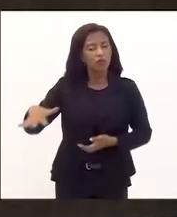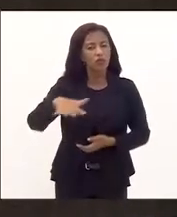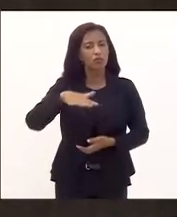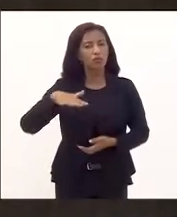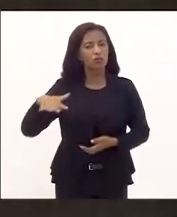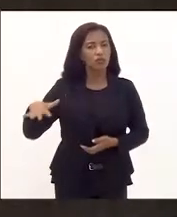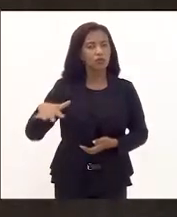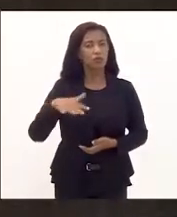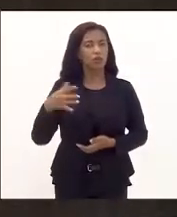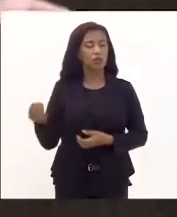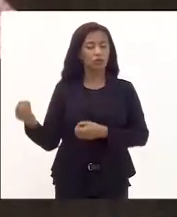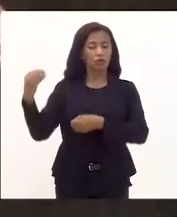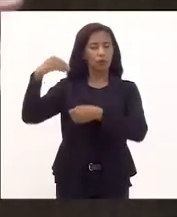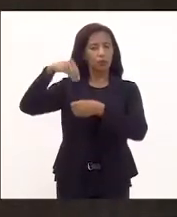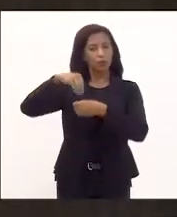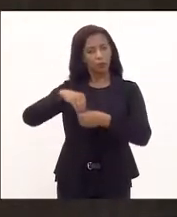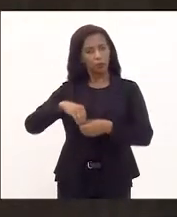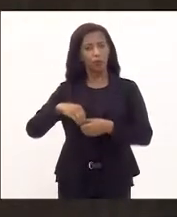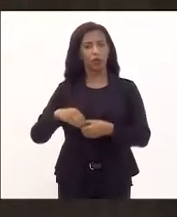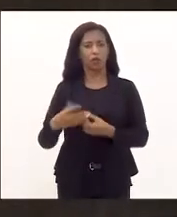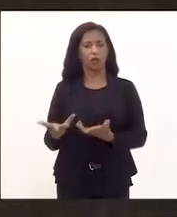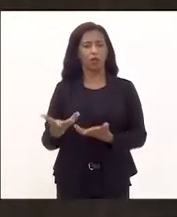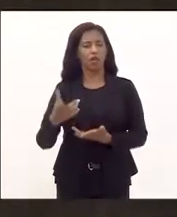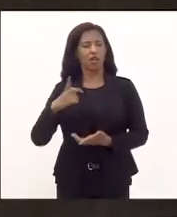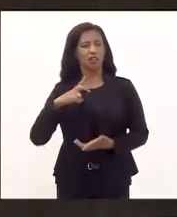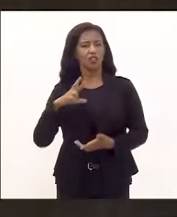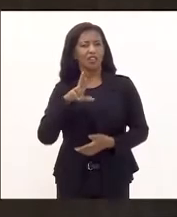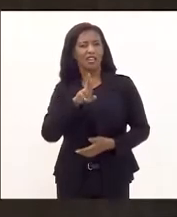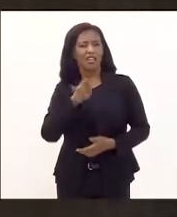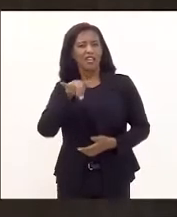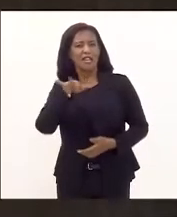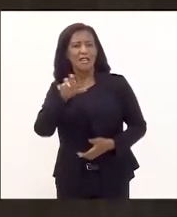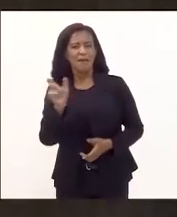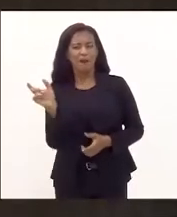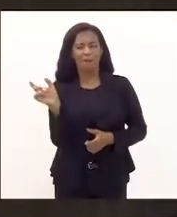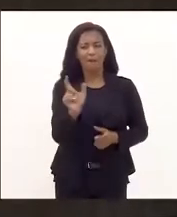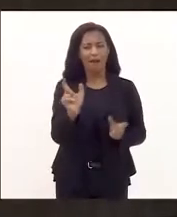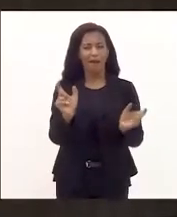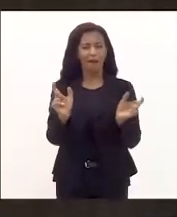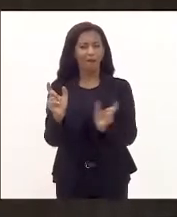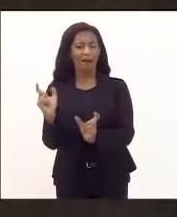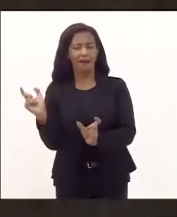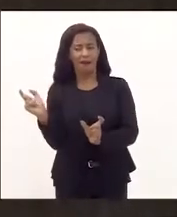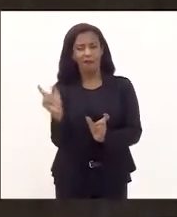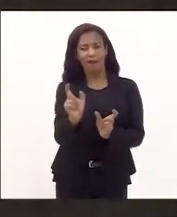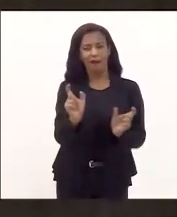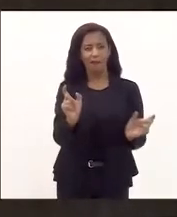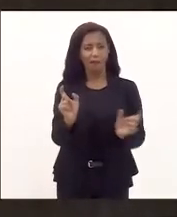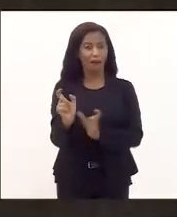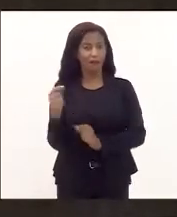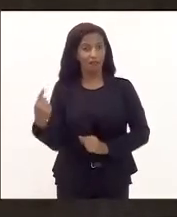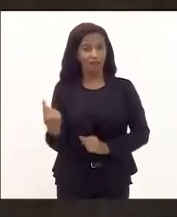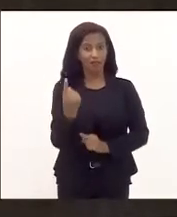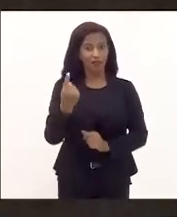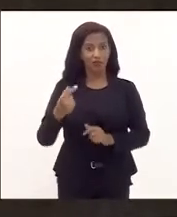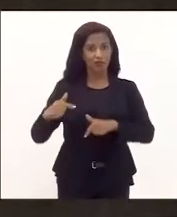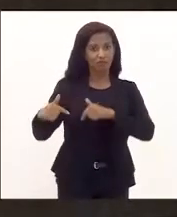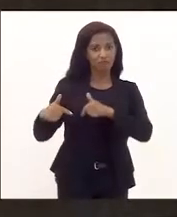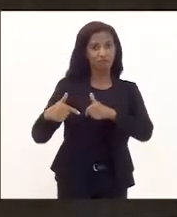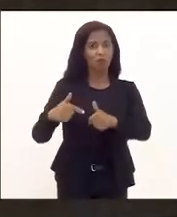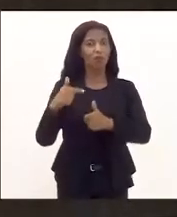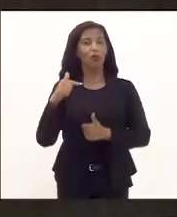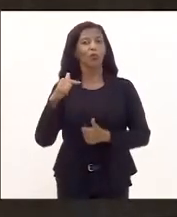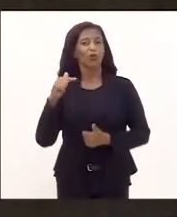estão inseridas. A gente tem as rodas de rima em diversas áreas da periferia, que são as únicas ações que